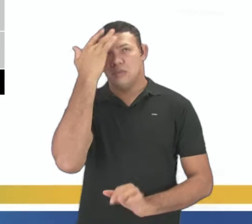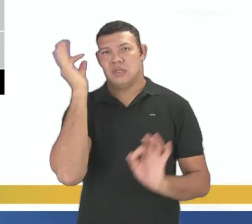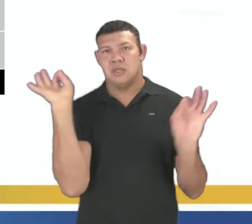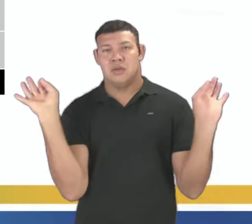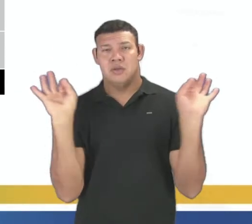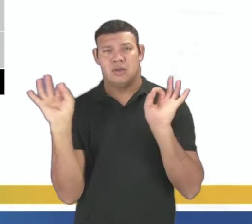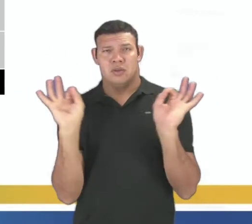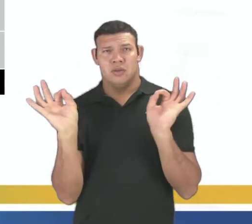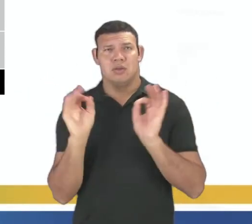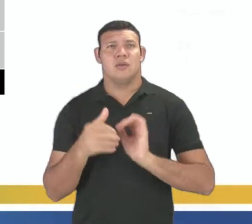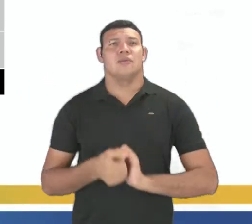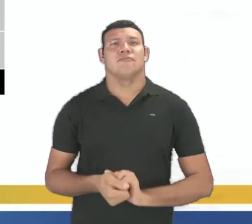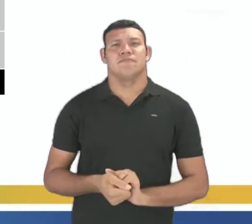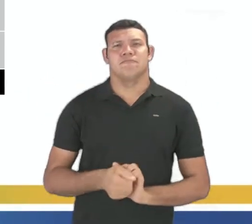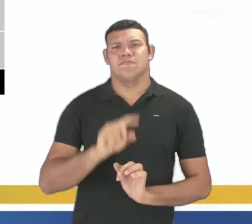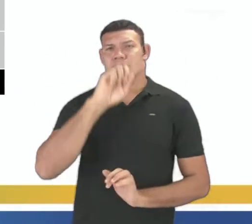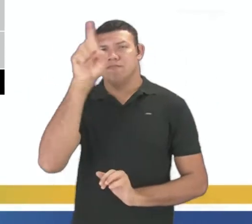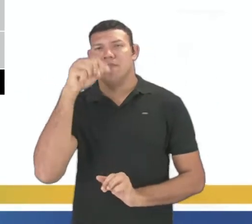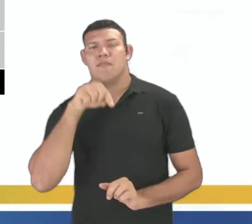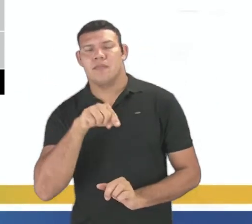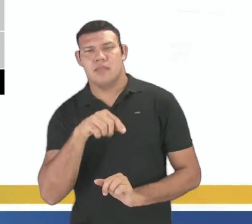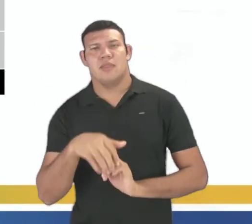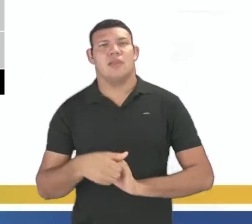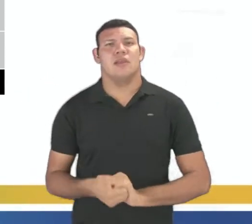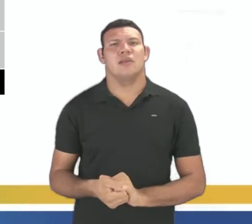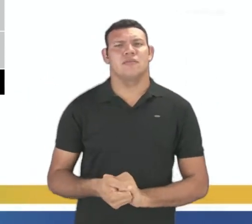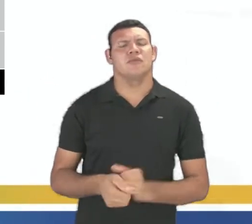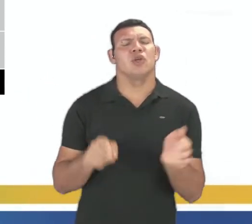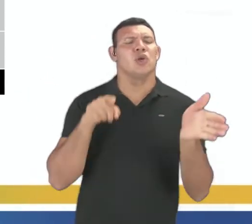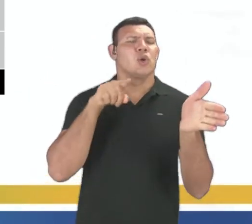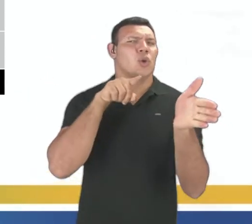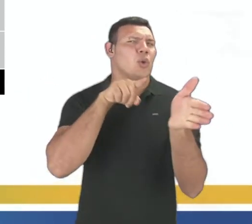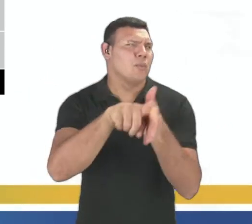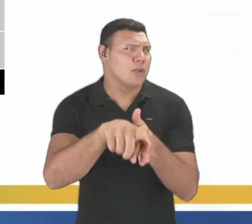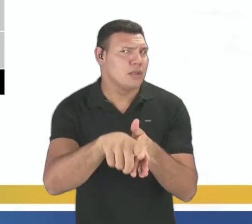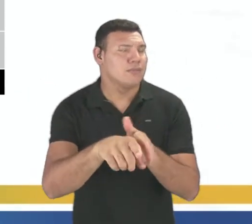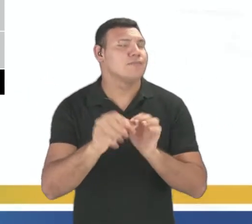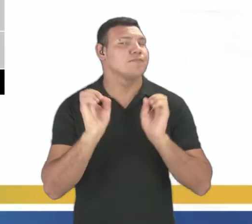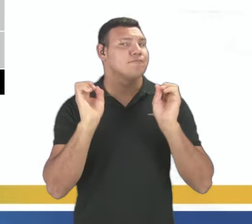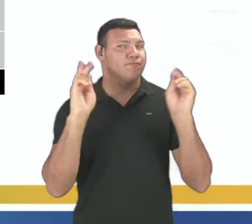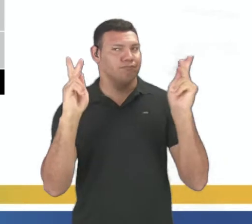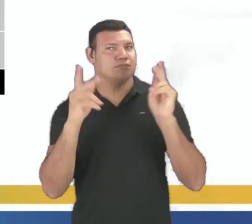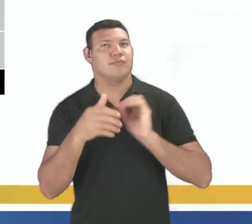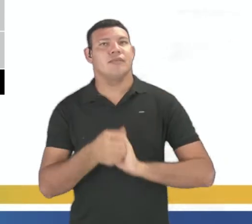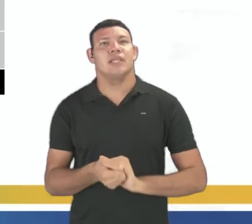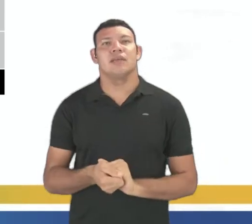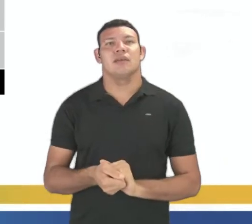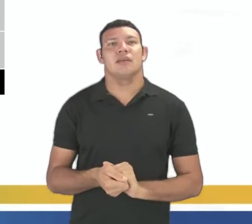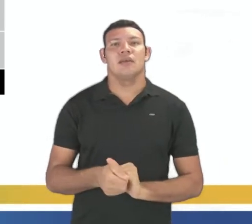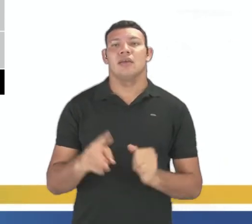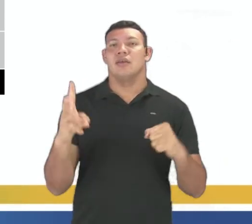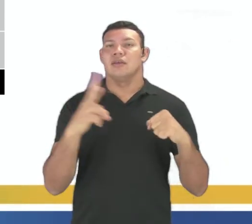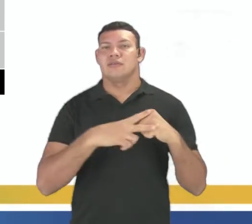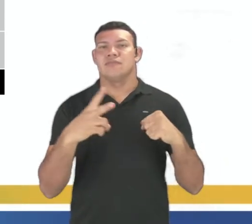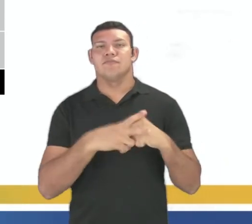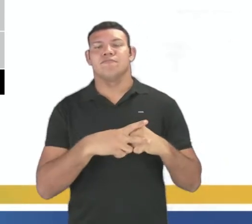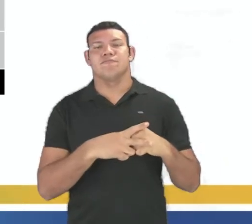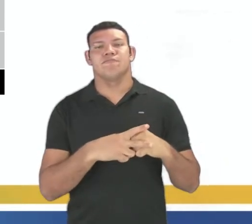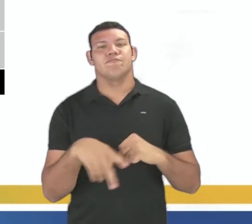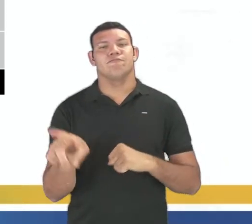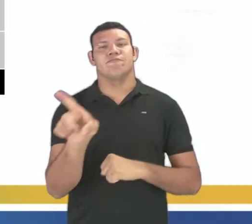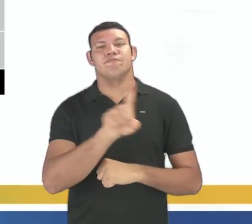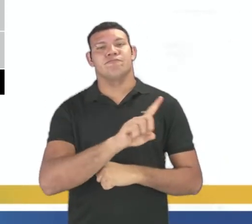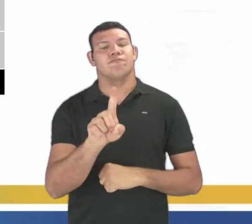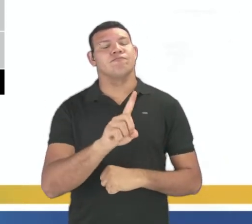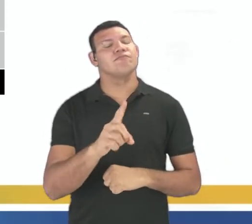frases interrogativas, tudo bem? Então, nós usamos o anybody para fazer perguntas, ok? E quando o verbo estiver na forma negativa.